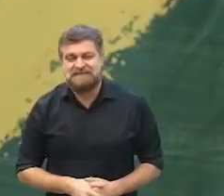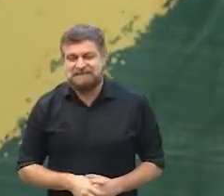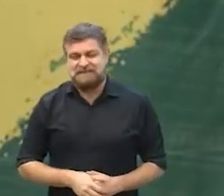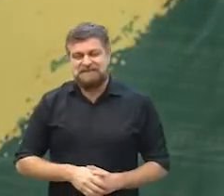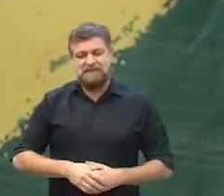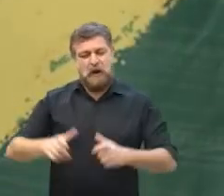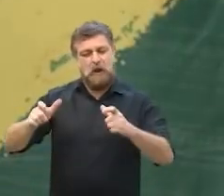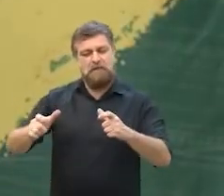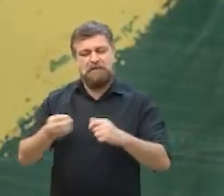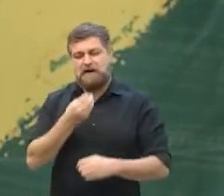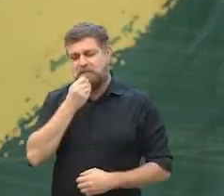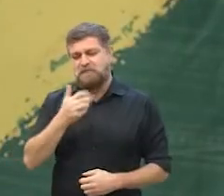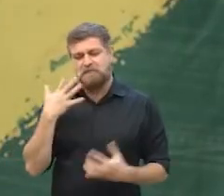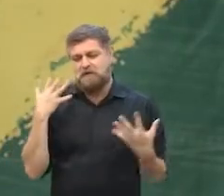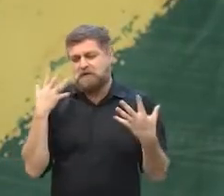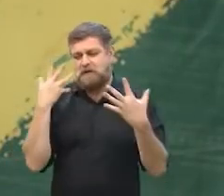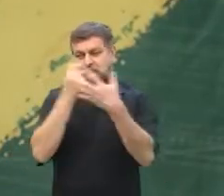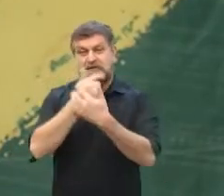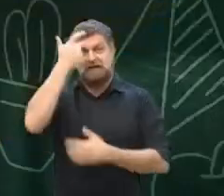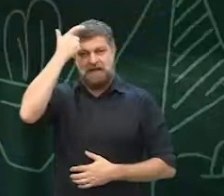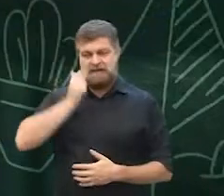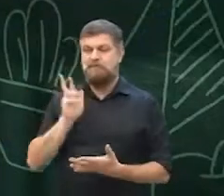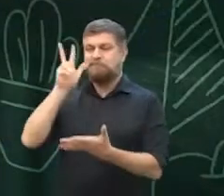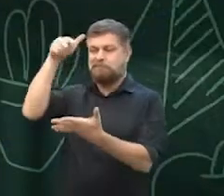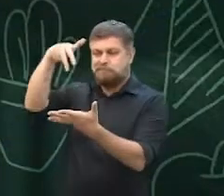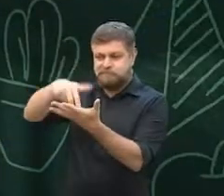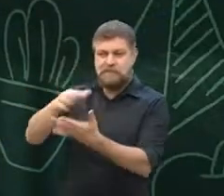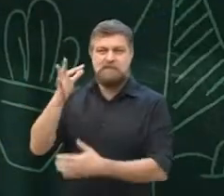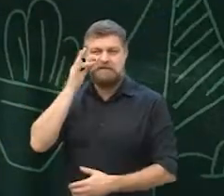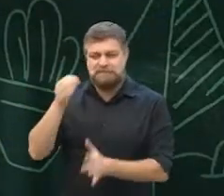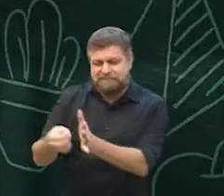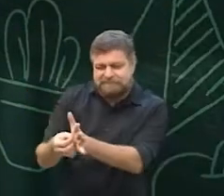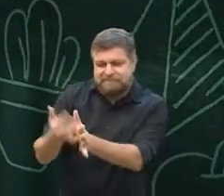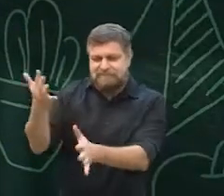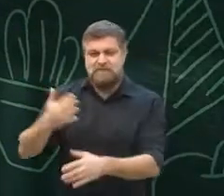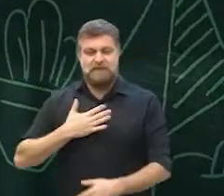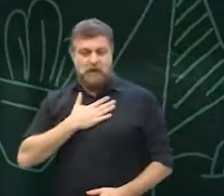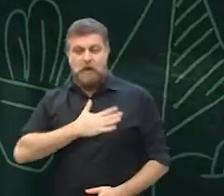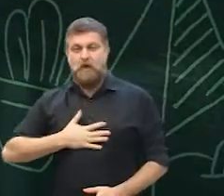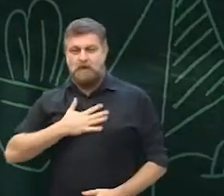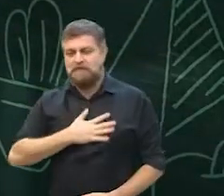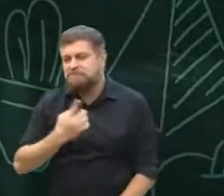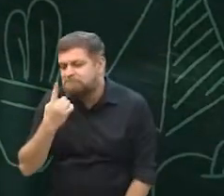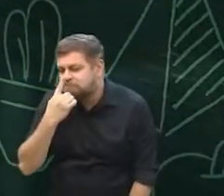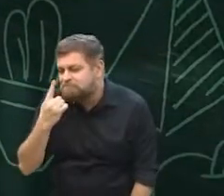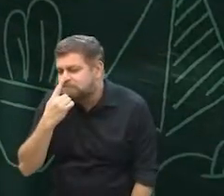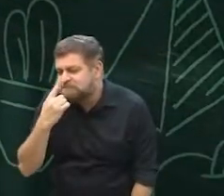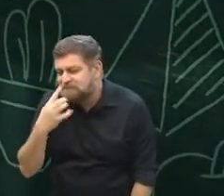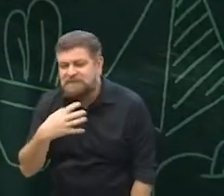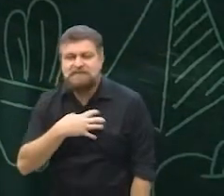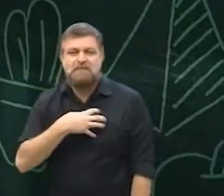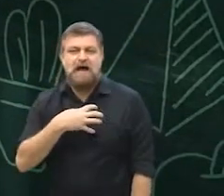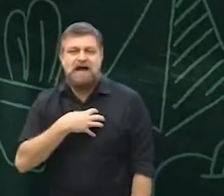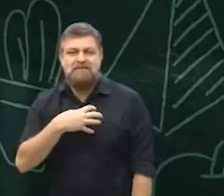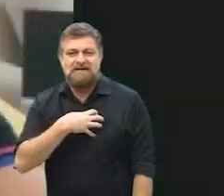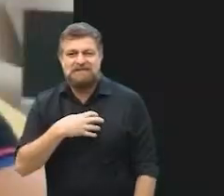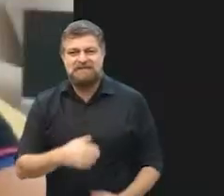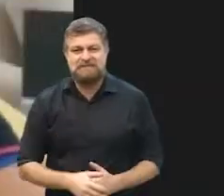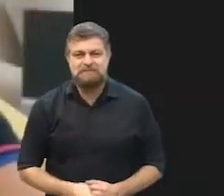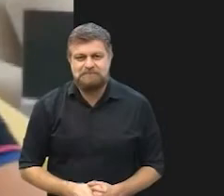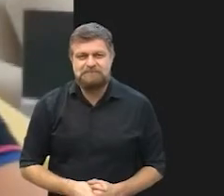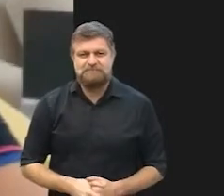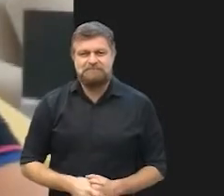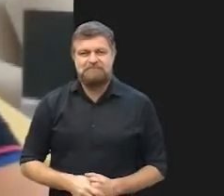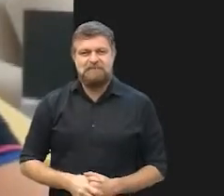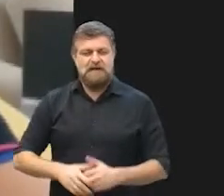terra boa, terra bonita. Já estive aí algumas vezes. Gosto muito de Salvador, viu, professor? Que bom. Realmente é uma